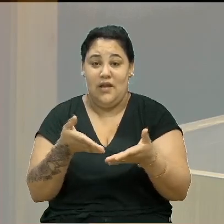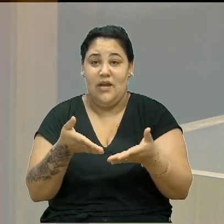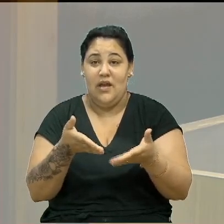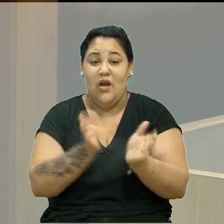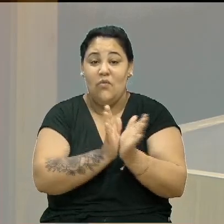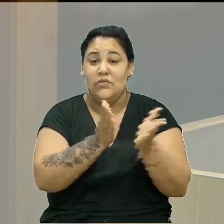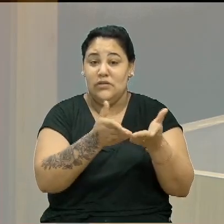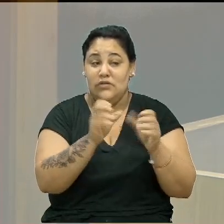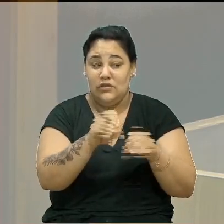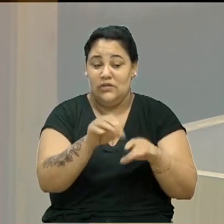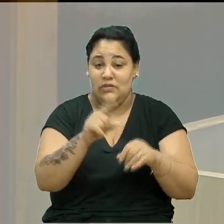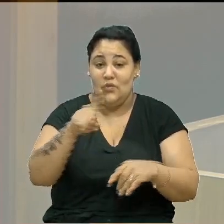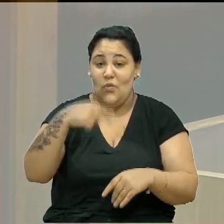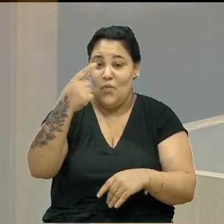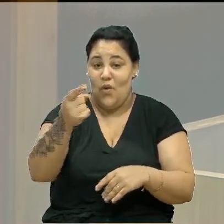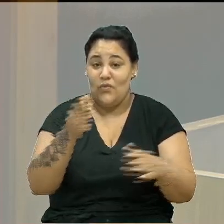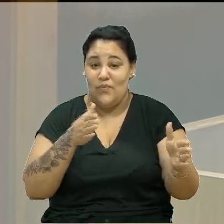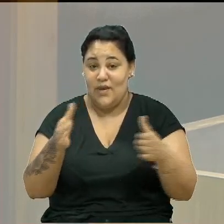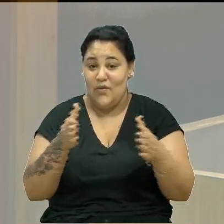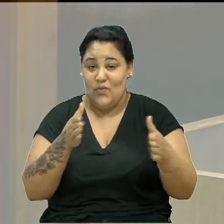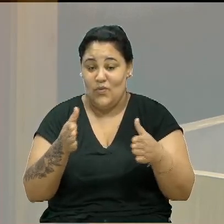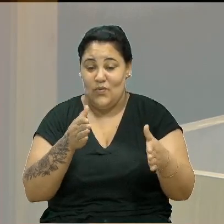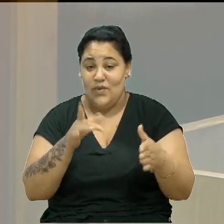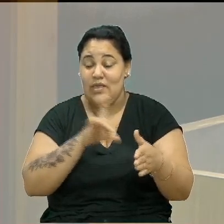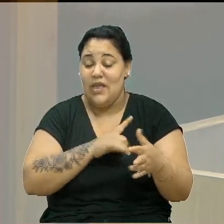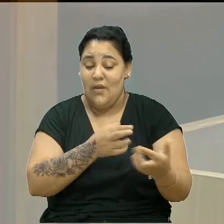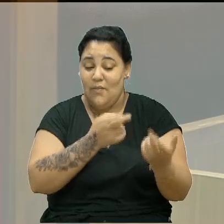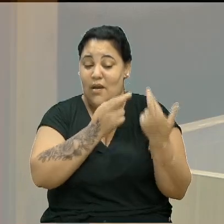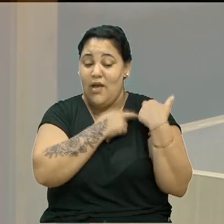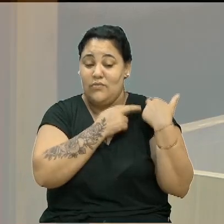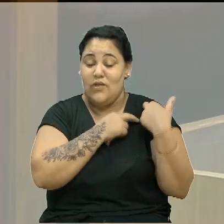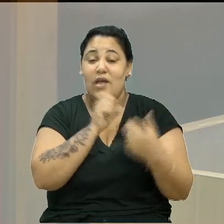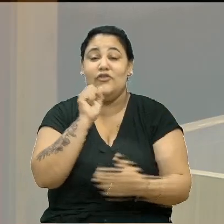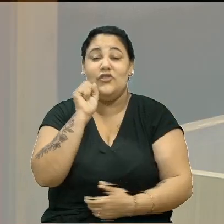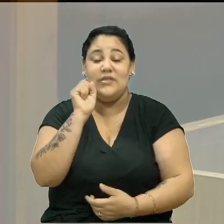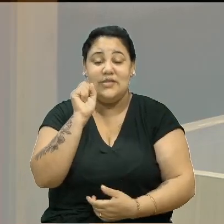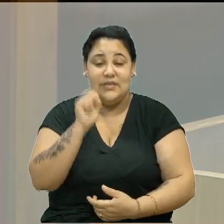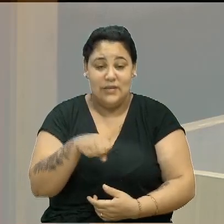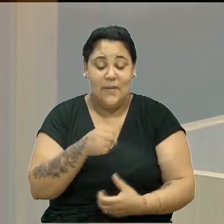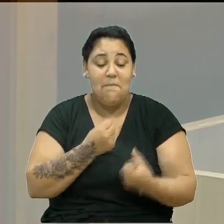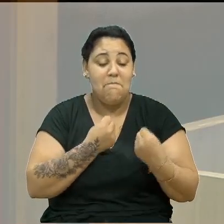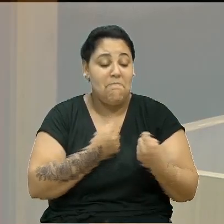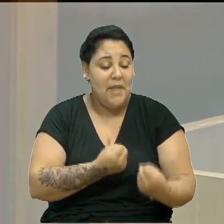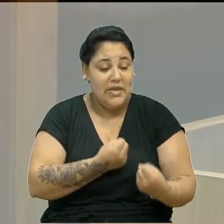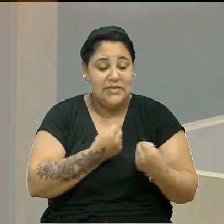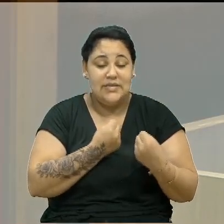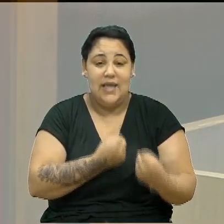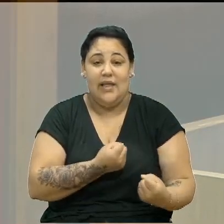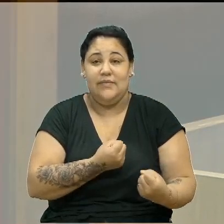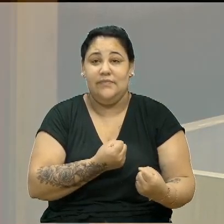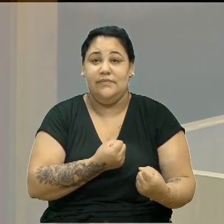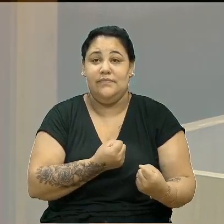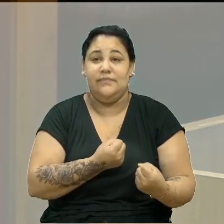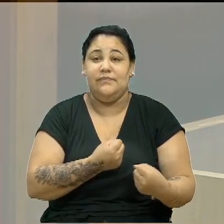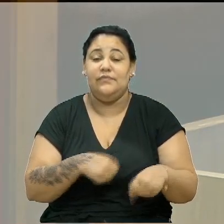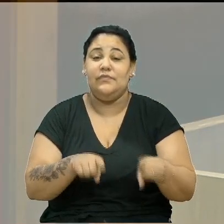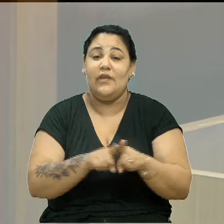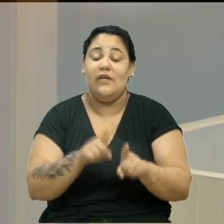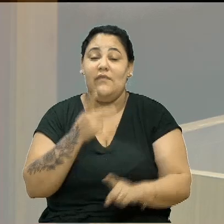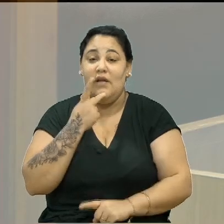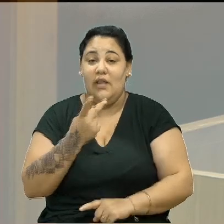casa na próxima legislatura tem uma responsabilidade muito grande de trazer o